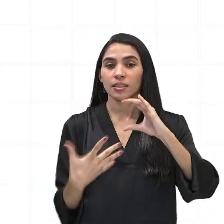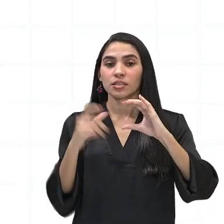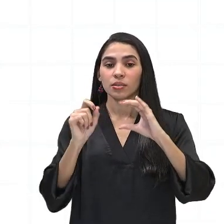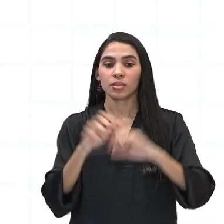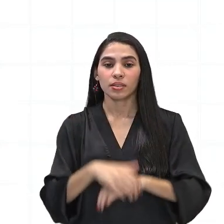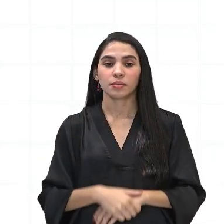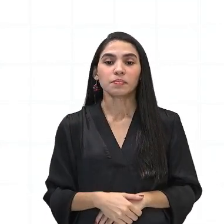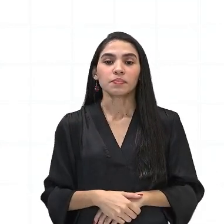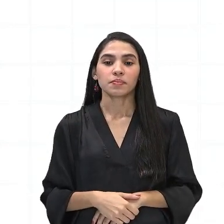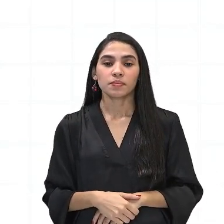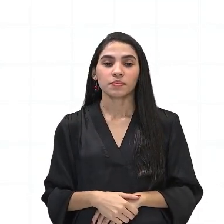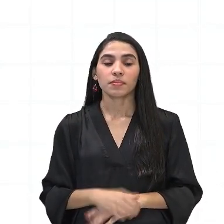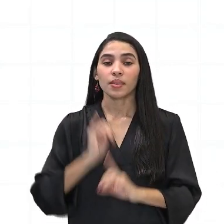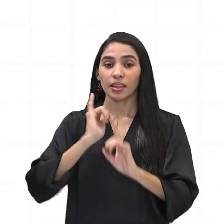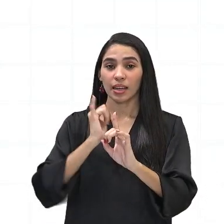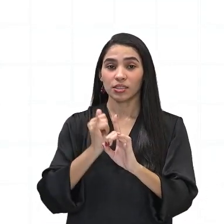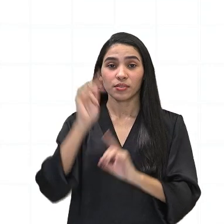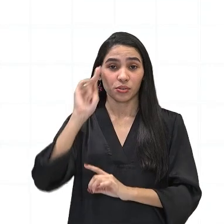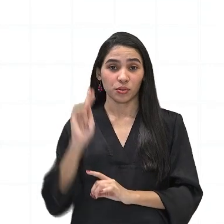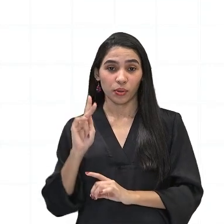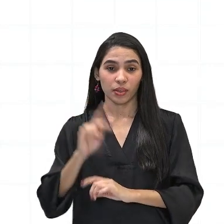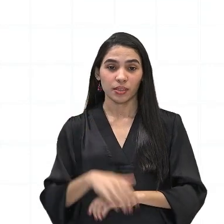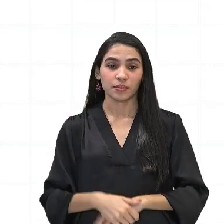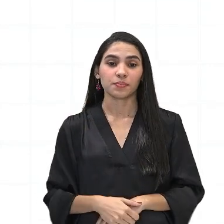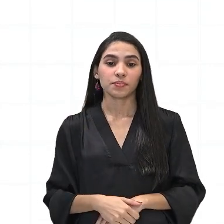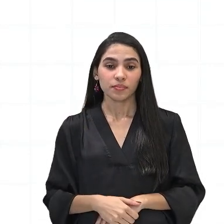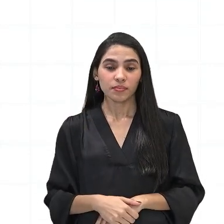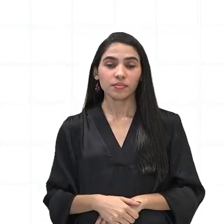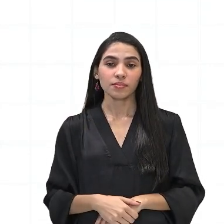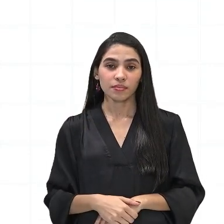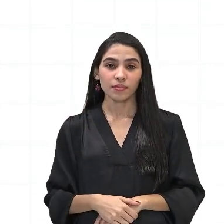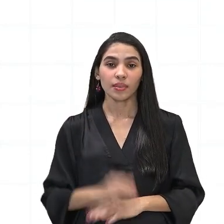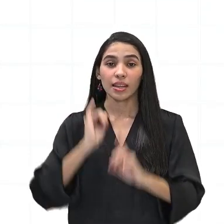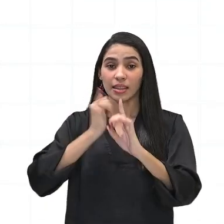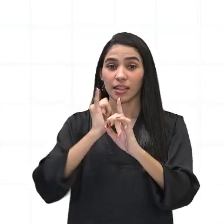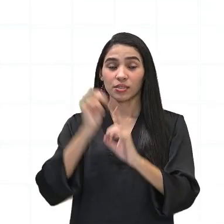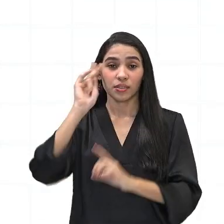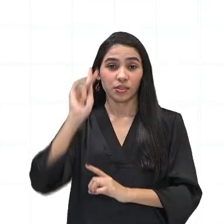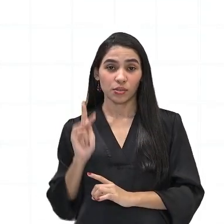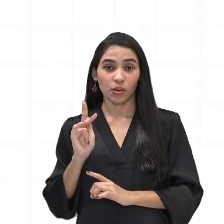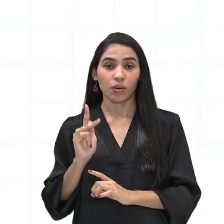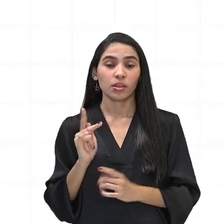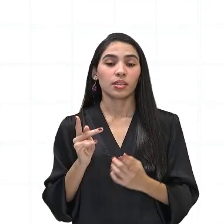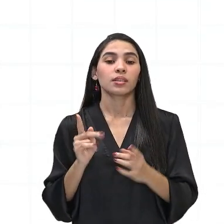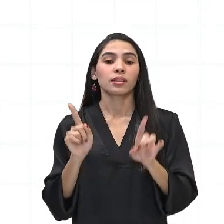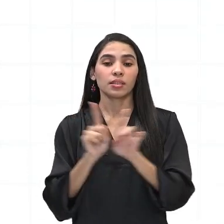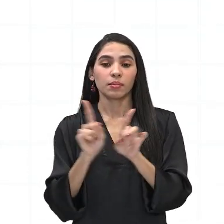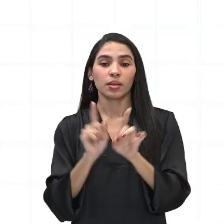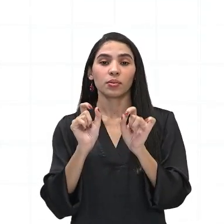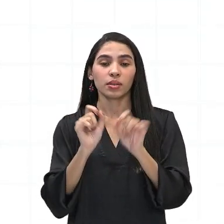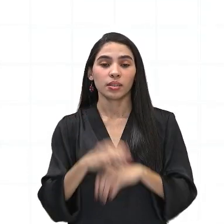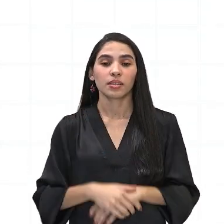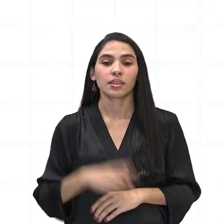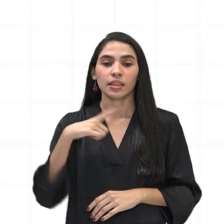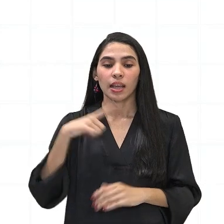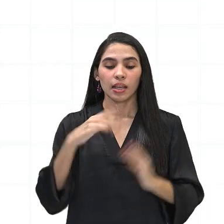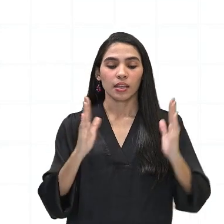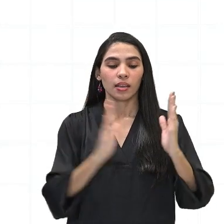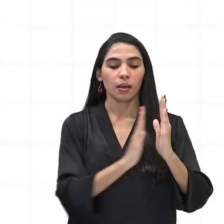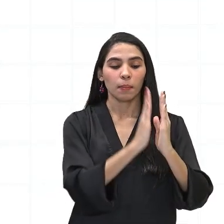caso, caracterizada a narrativa, tá? Como narrativa histórica, por seguir uma